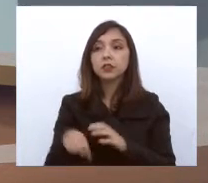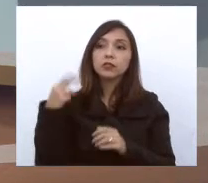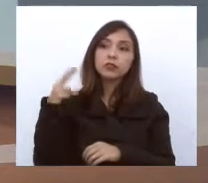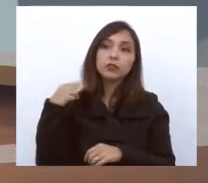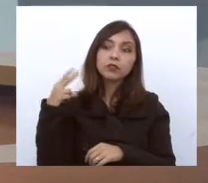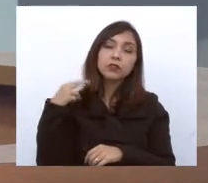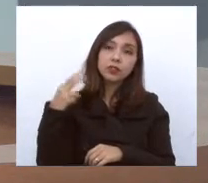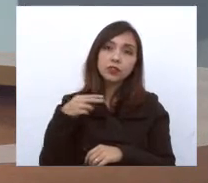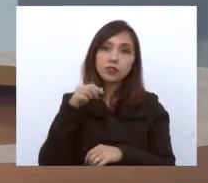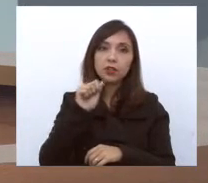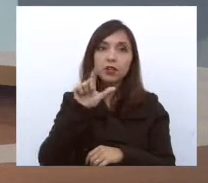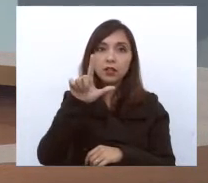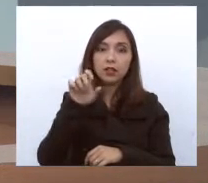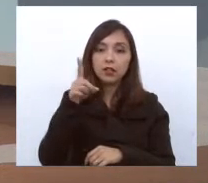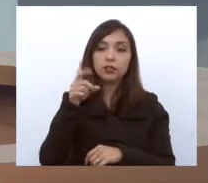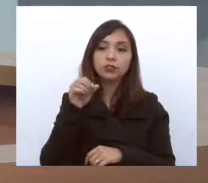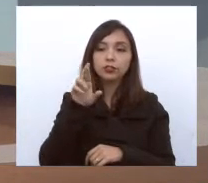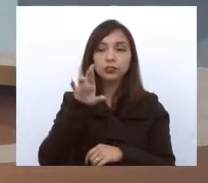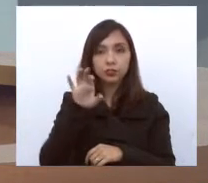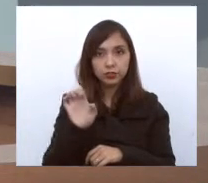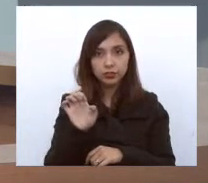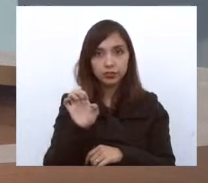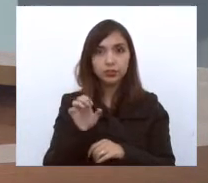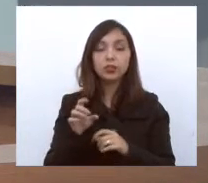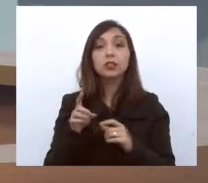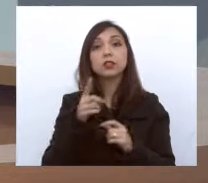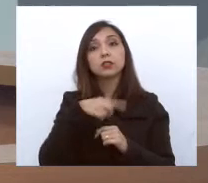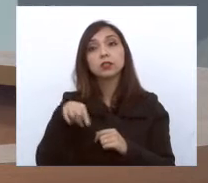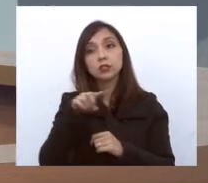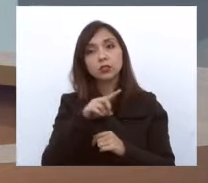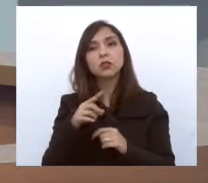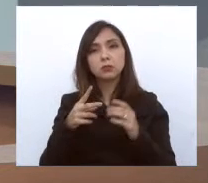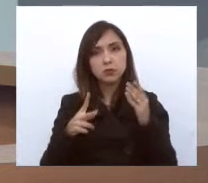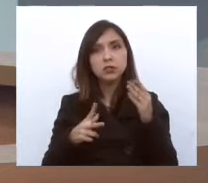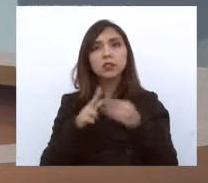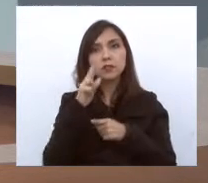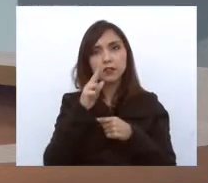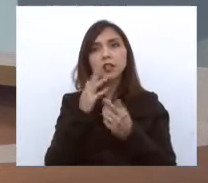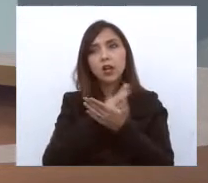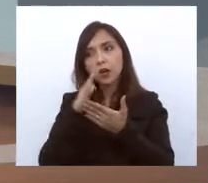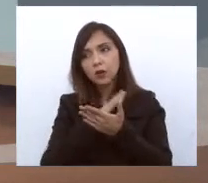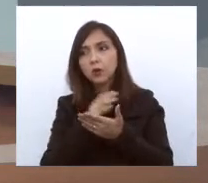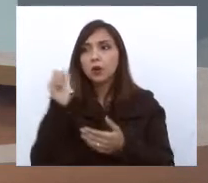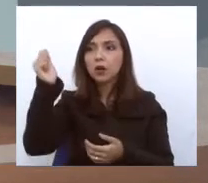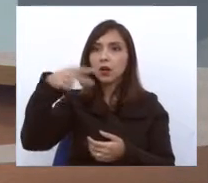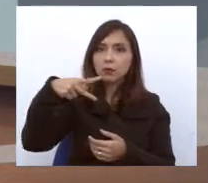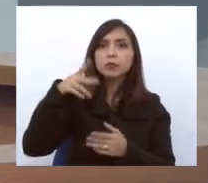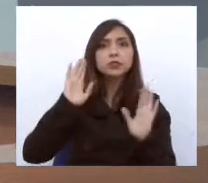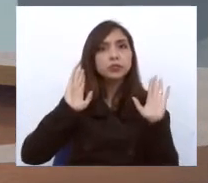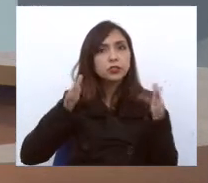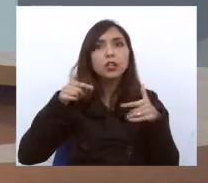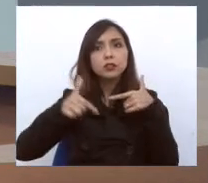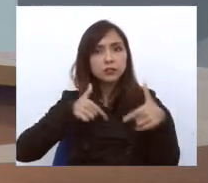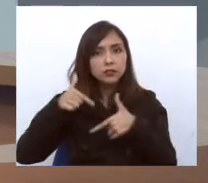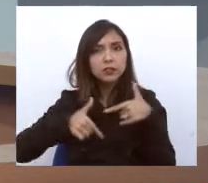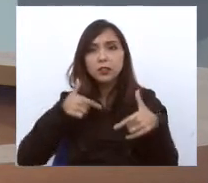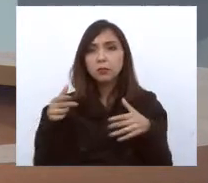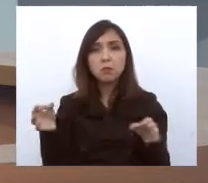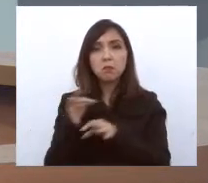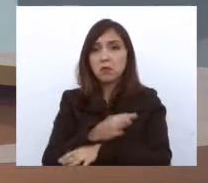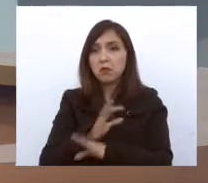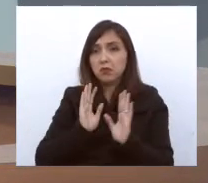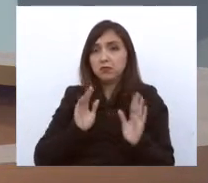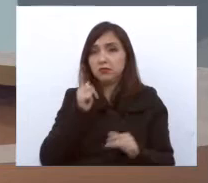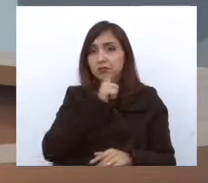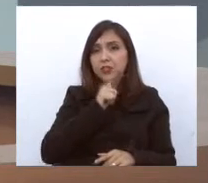vereador Dr. Alexandre, que nós temos que isentar sim. Os aposentados cumpriu a sua tarefa. E